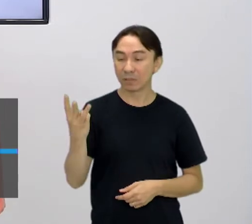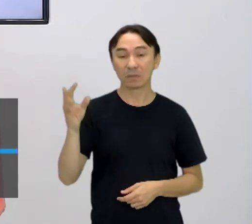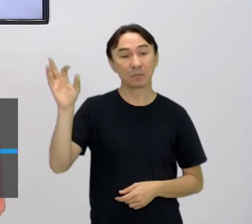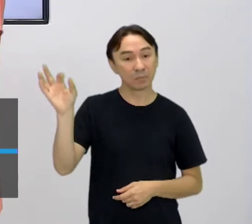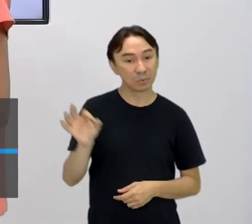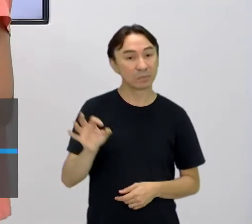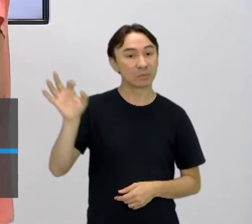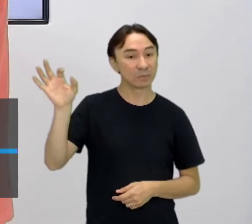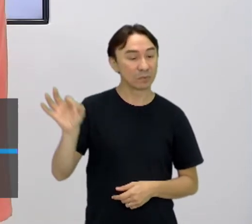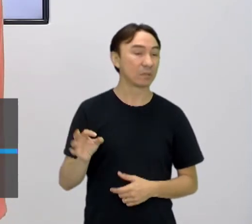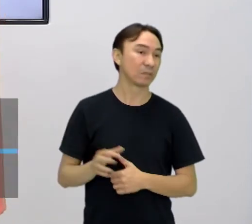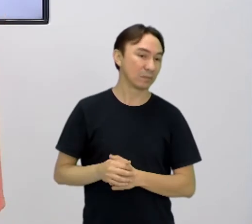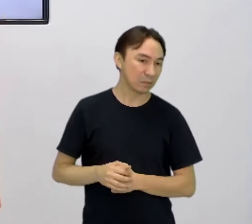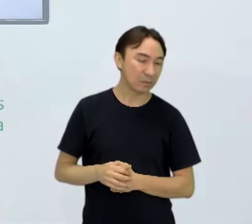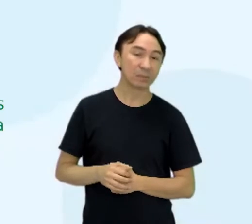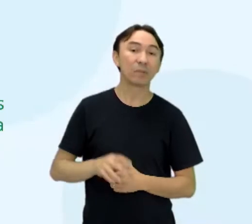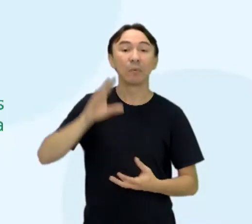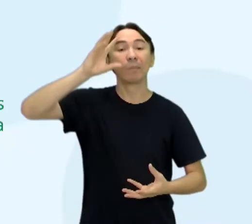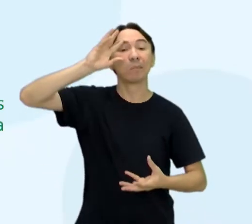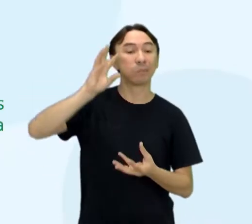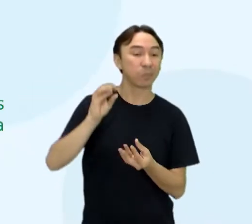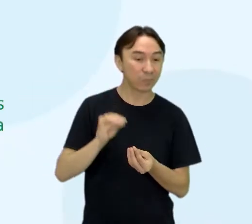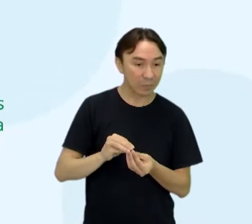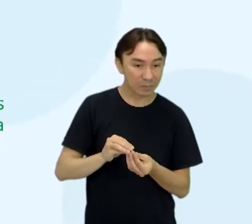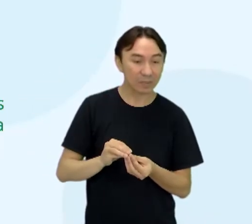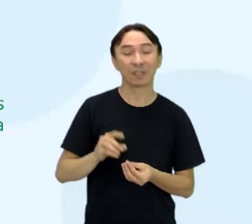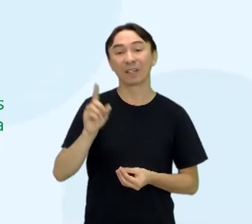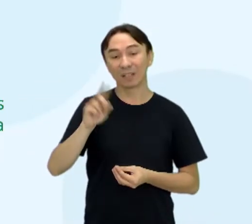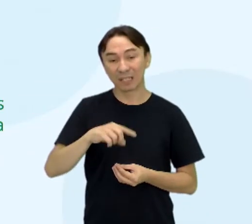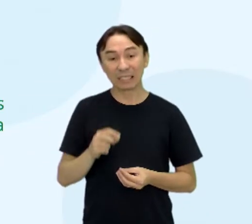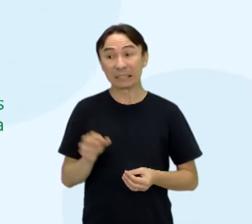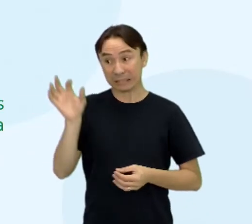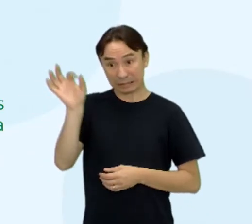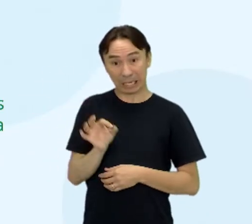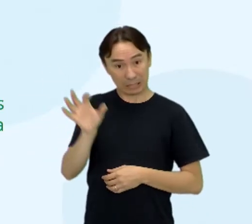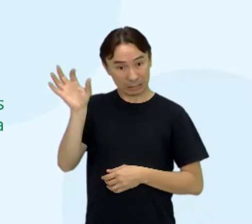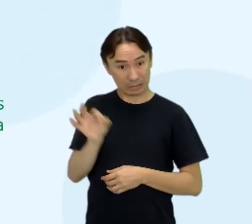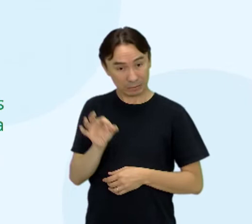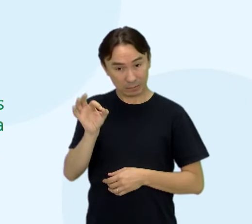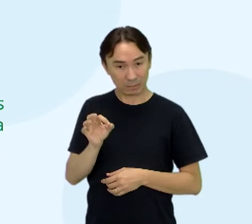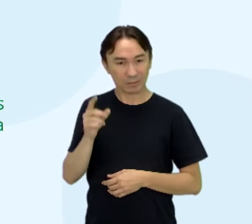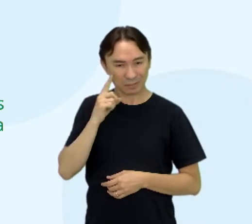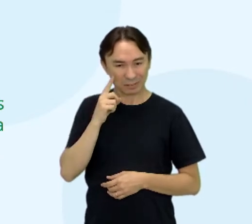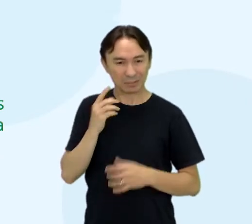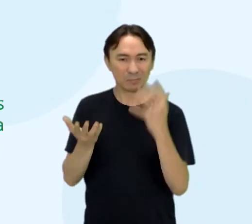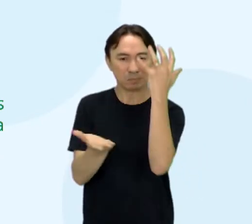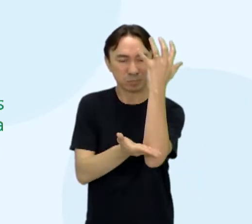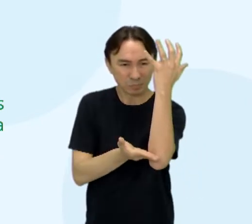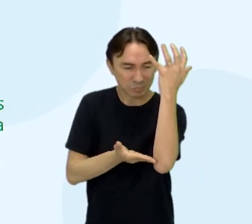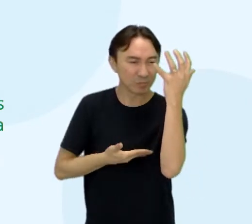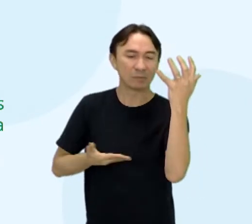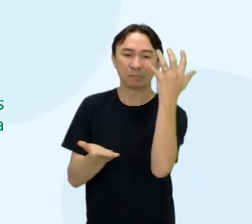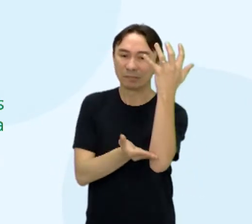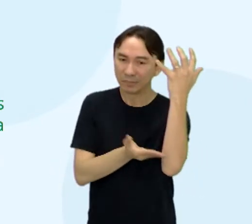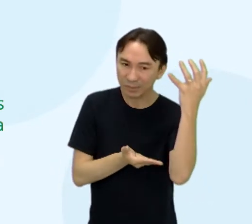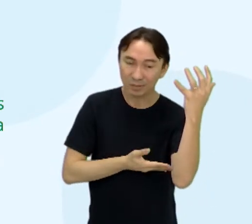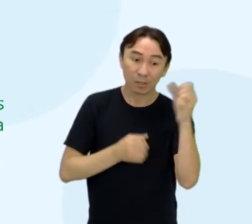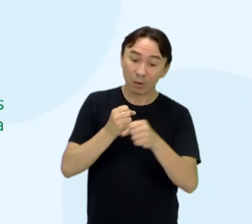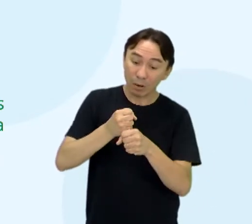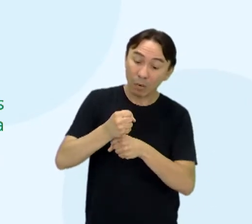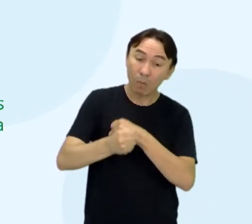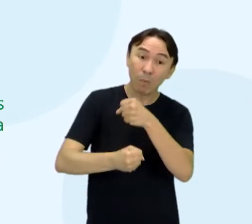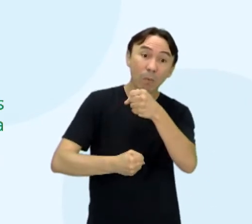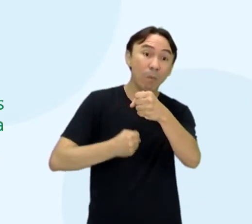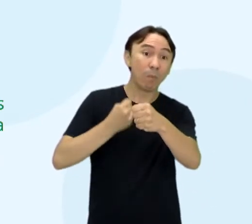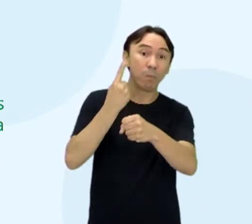29,53%, tá ok? Então, o que isso indica? Que a taxa percentual de desmatamento no período aí de um ano, veja, olha